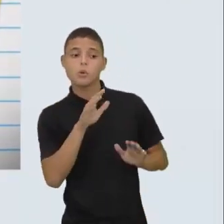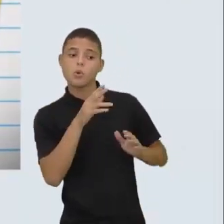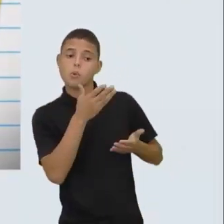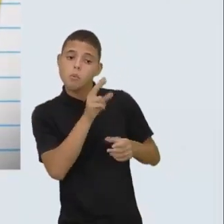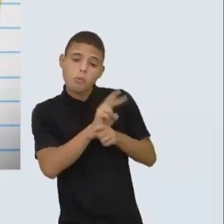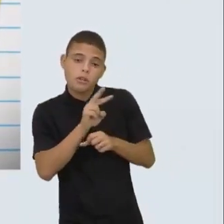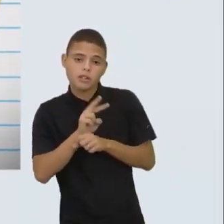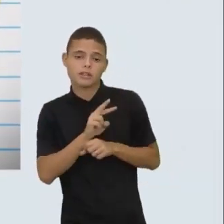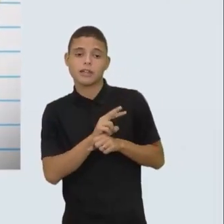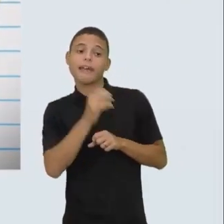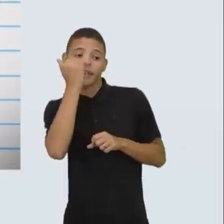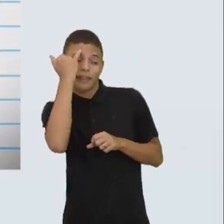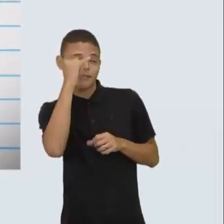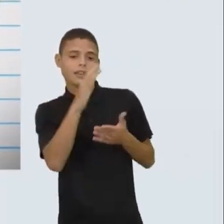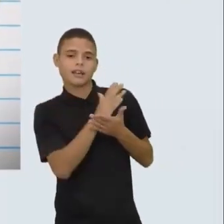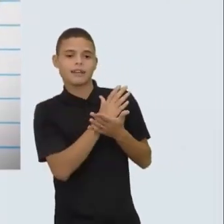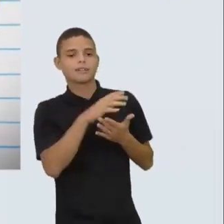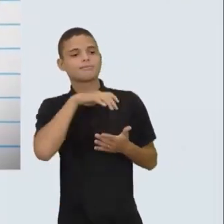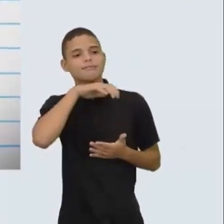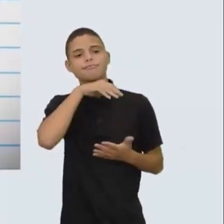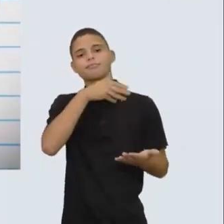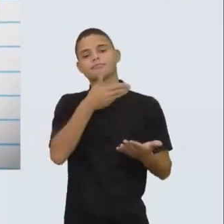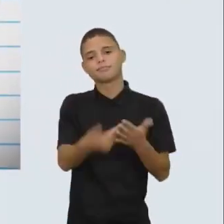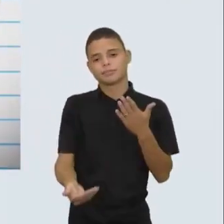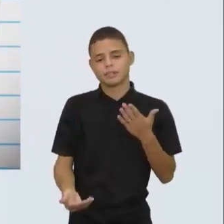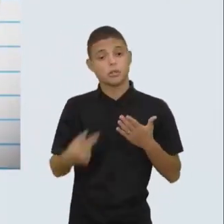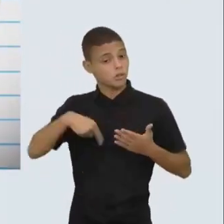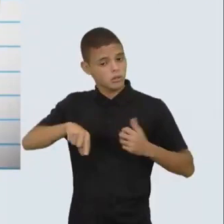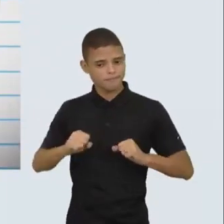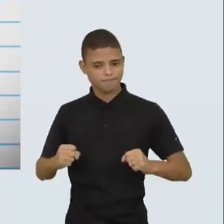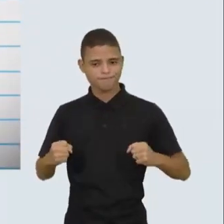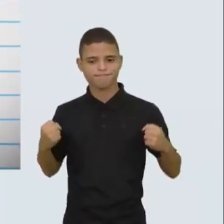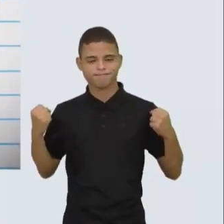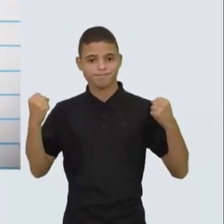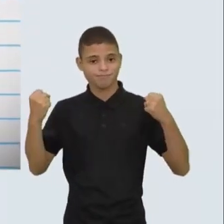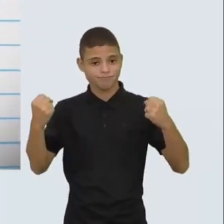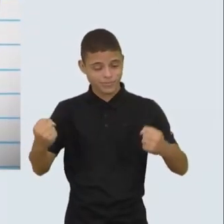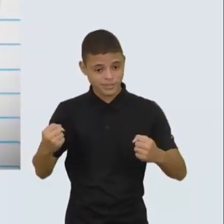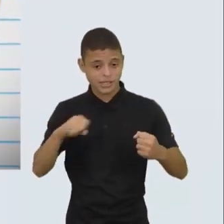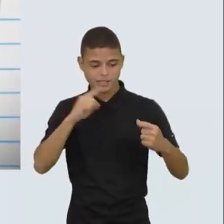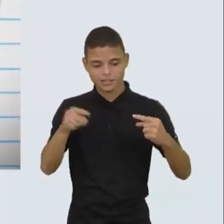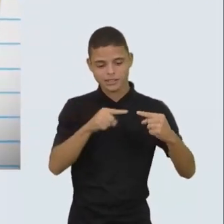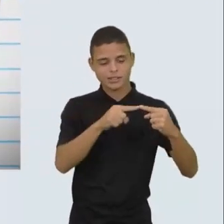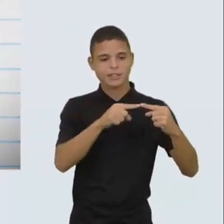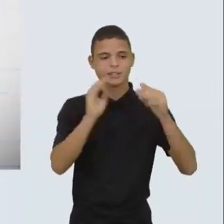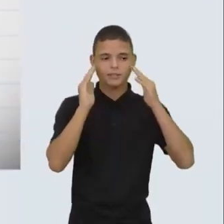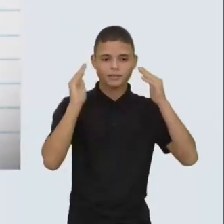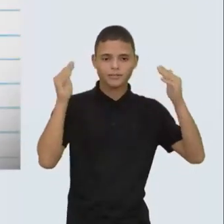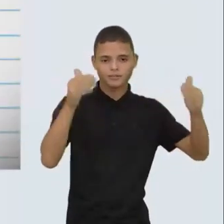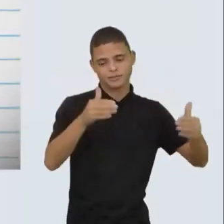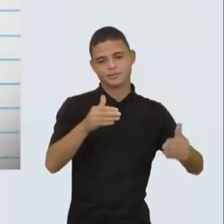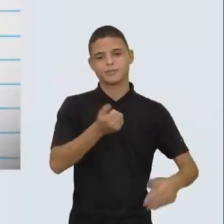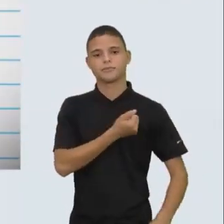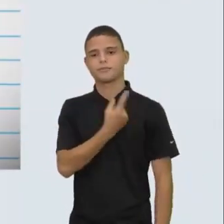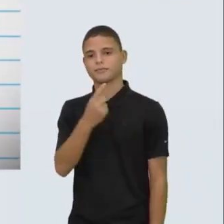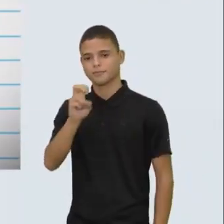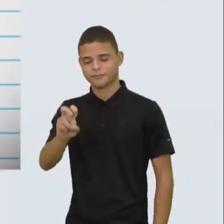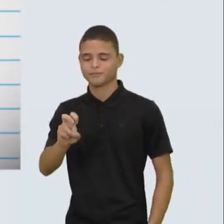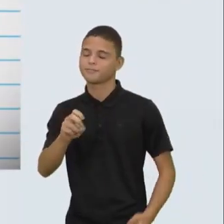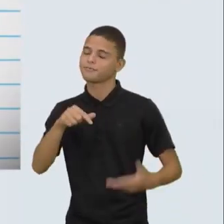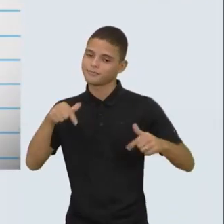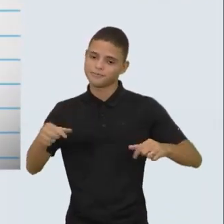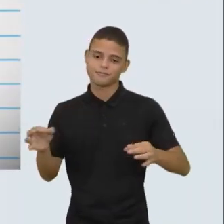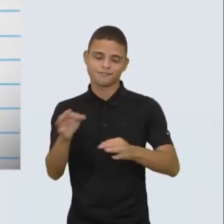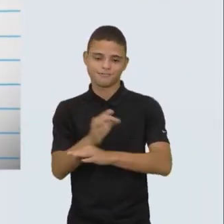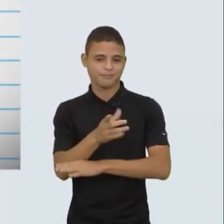extinção de espécies ameaçadas. Vamos então nos esforçar para atingir o objetivo 15. Ficamos por aqui.